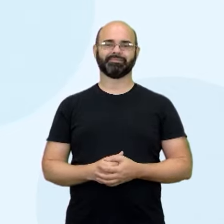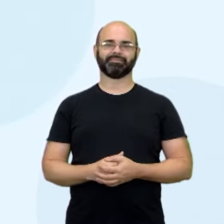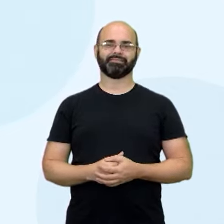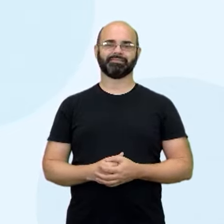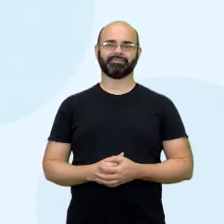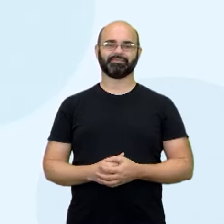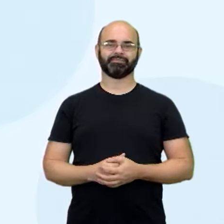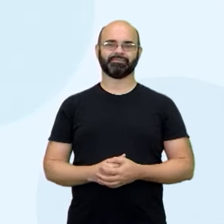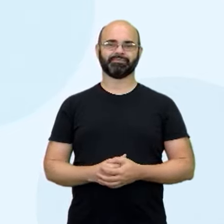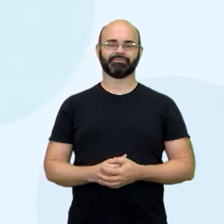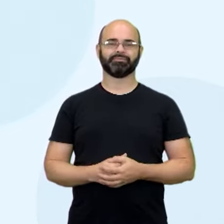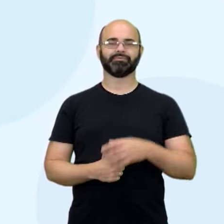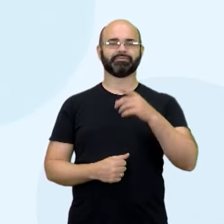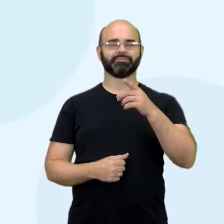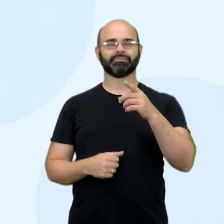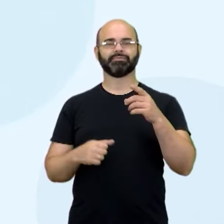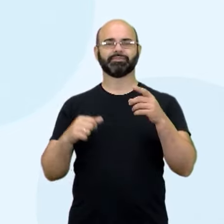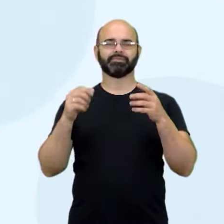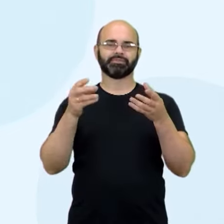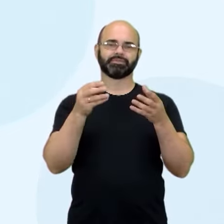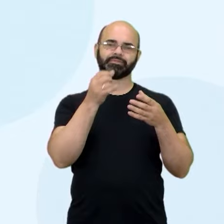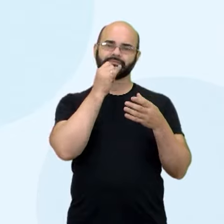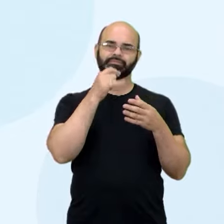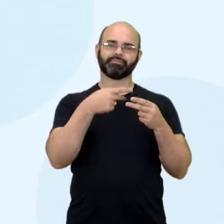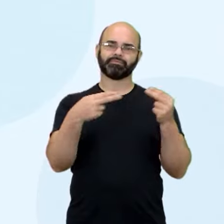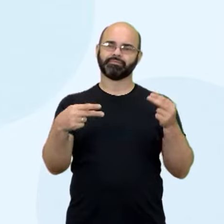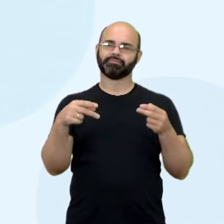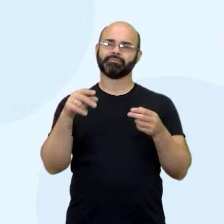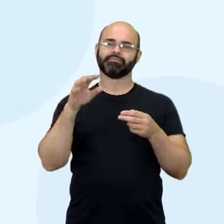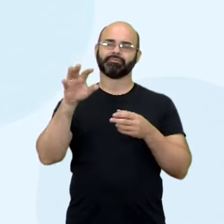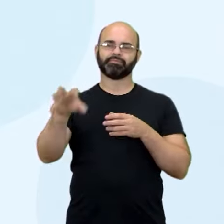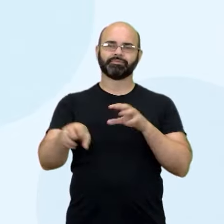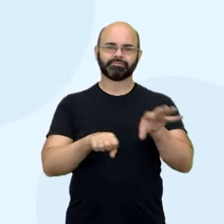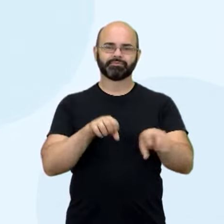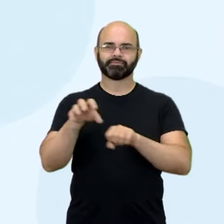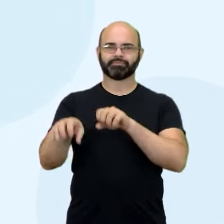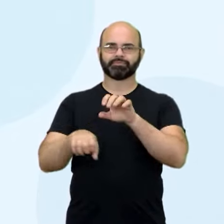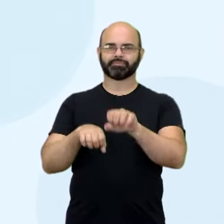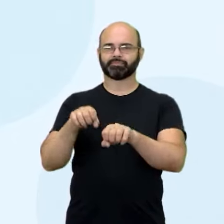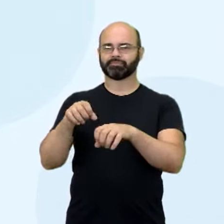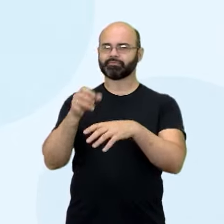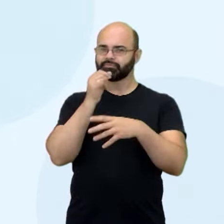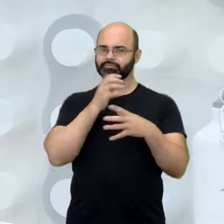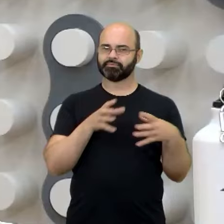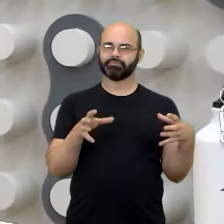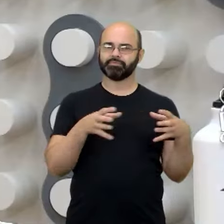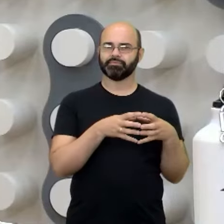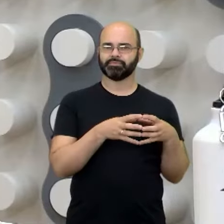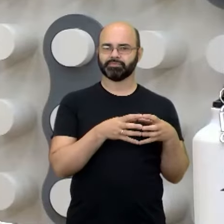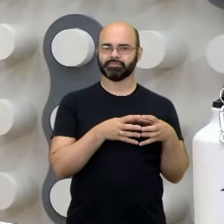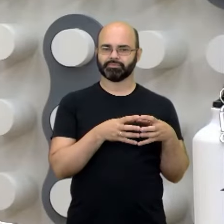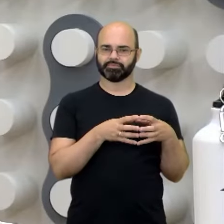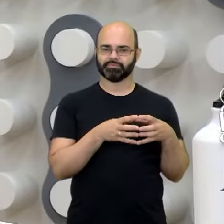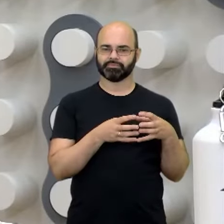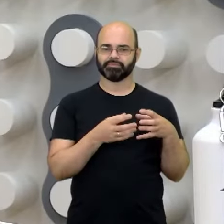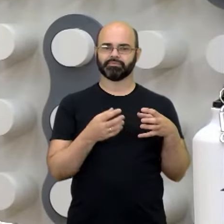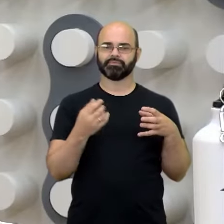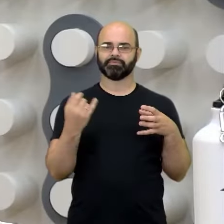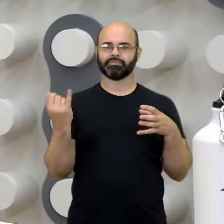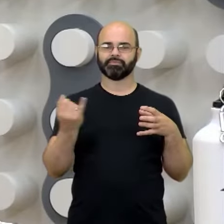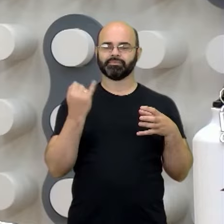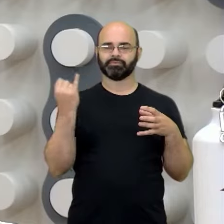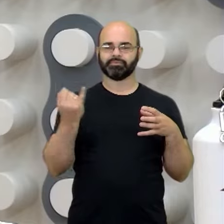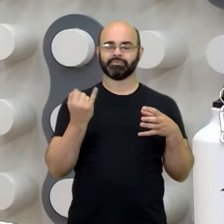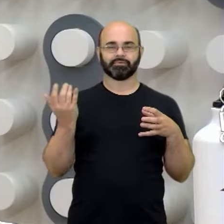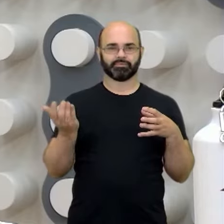também pelo acúmulo, né, de diversidades de objetos que foram importantes por um grupo e também